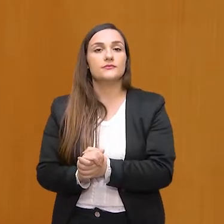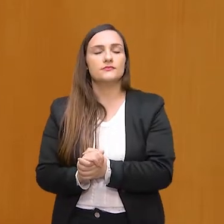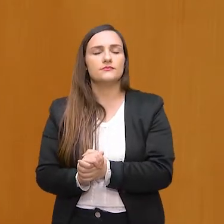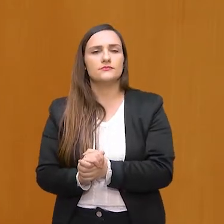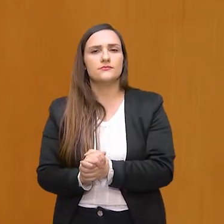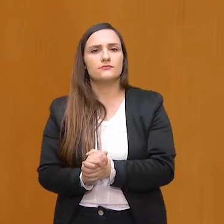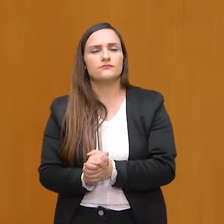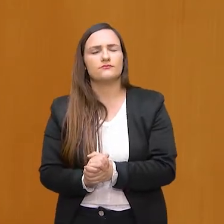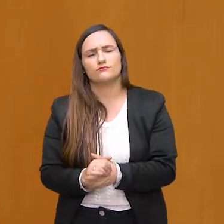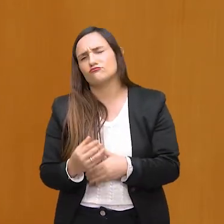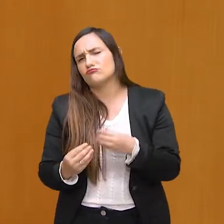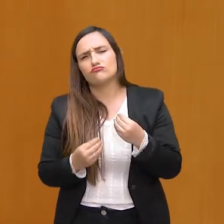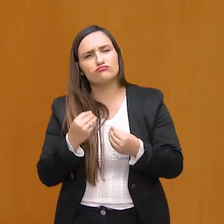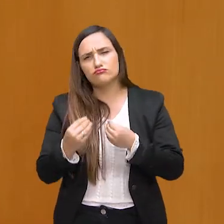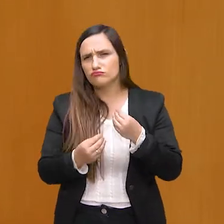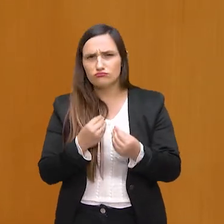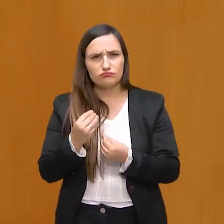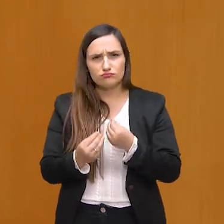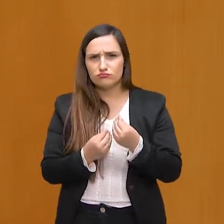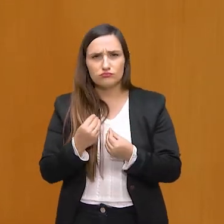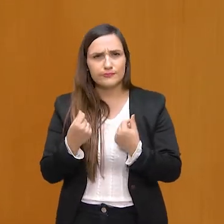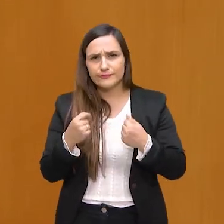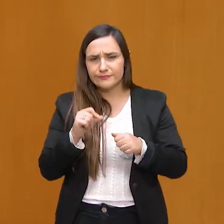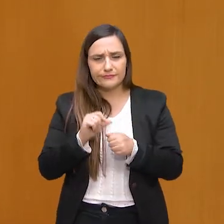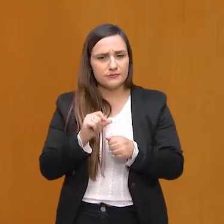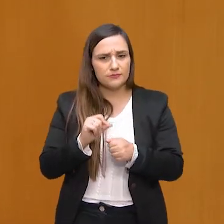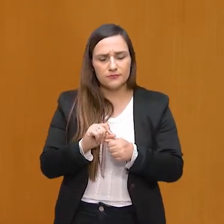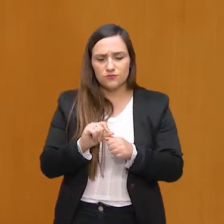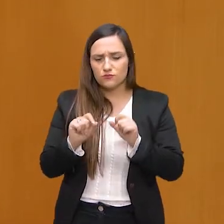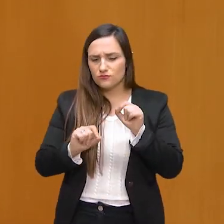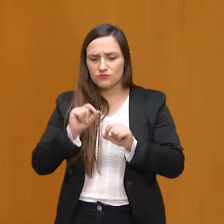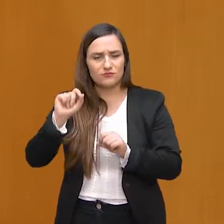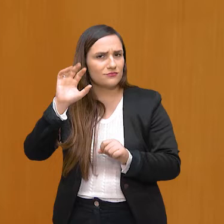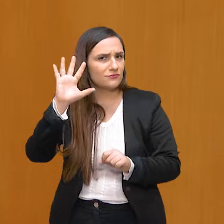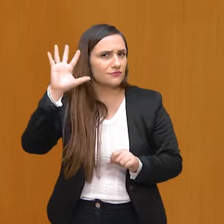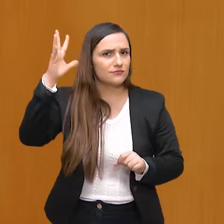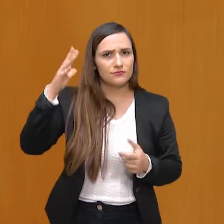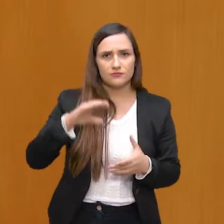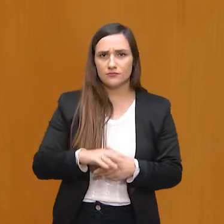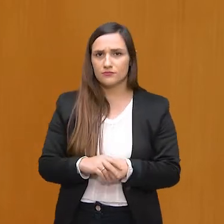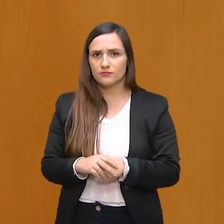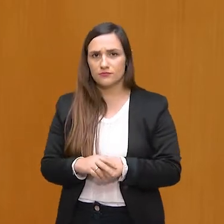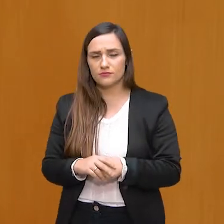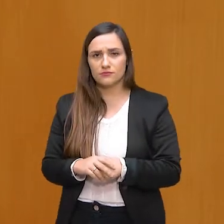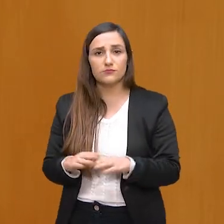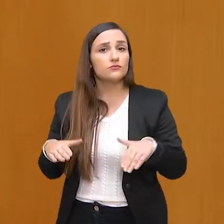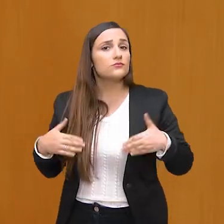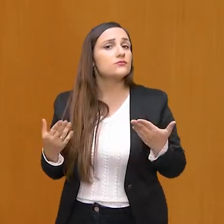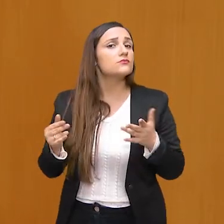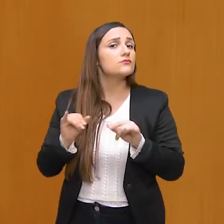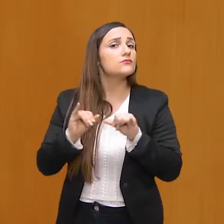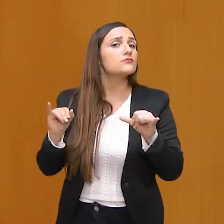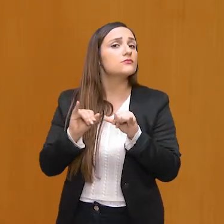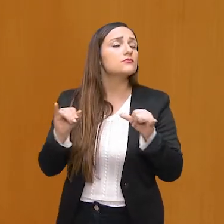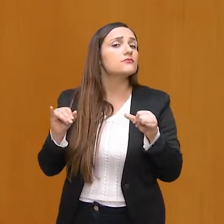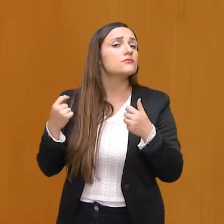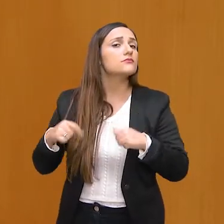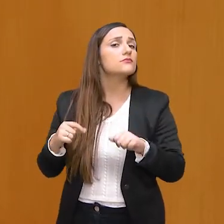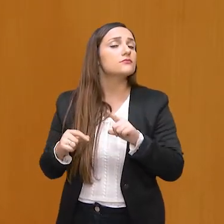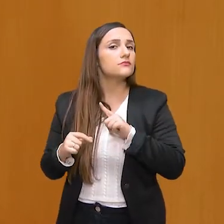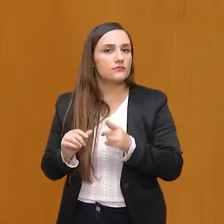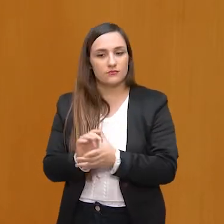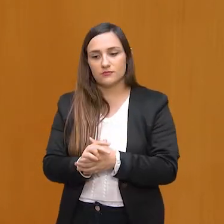do Supremo Tribunal Federal, como esse processo deve ser, o que está acontecendo, o acesso às informações que ali